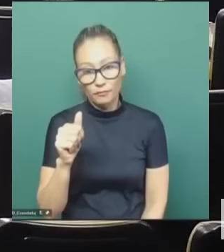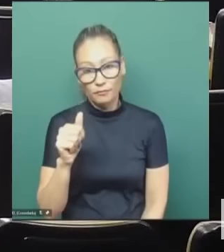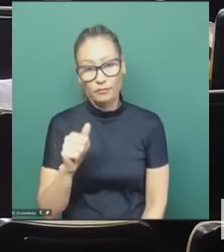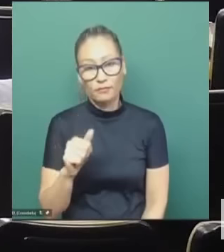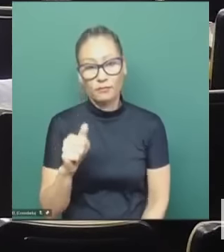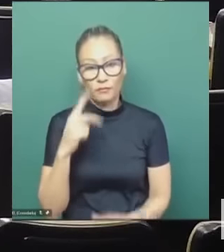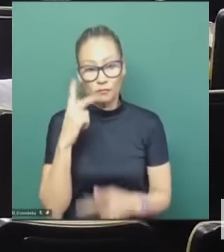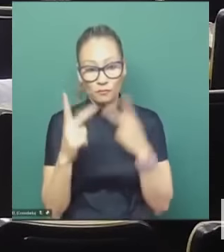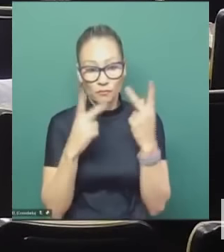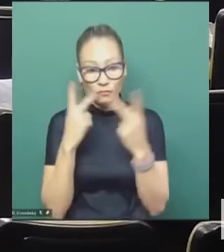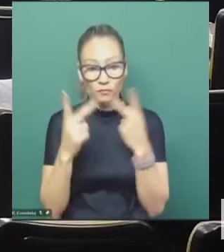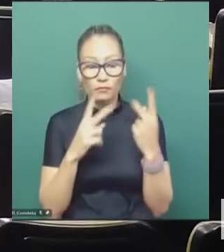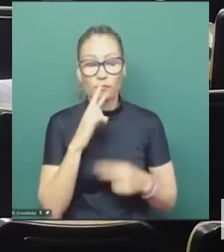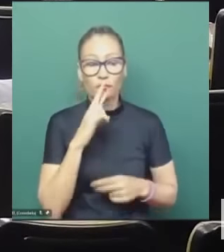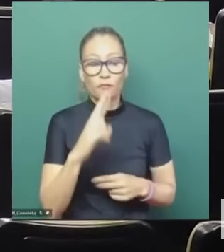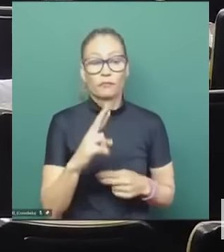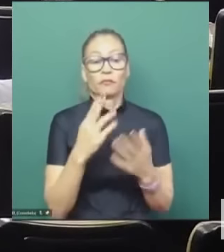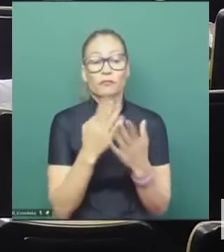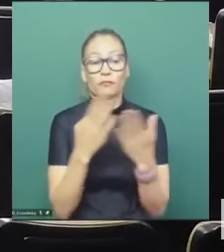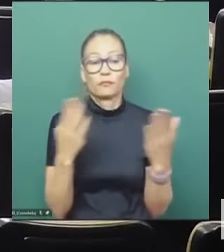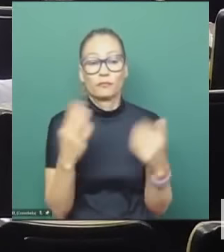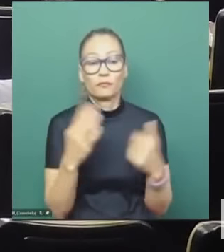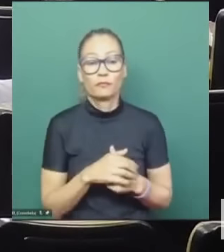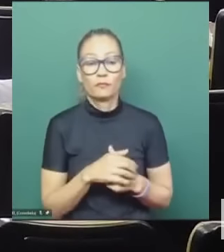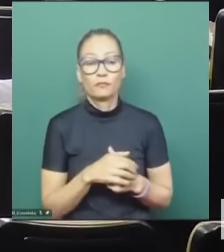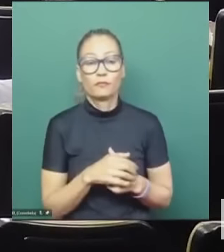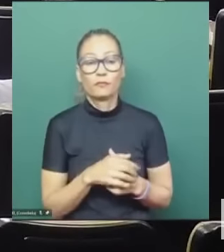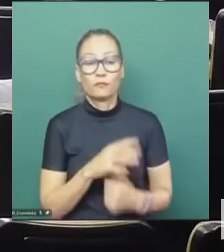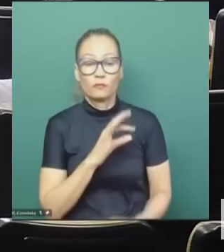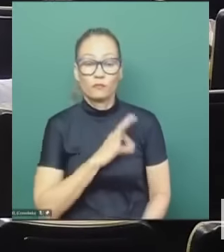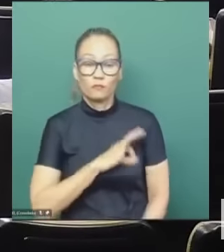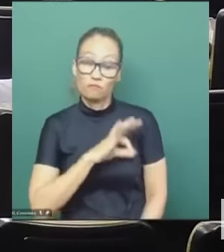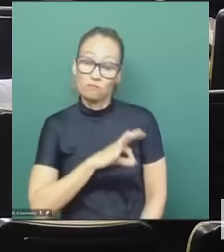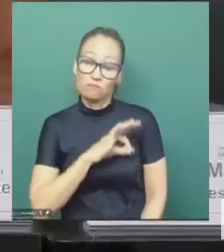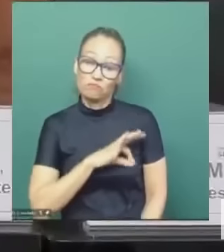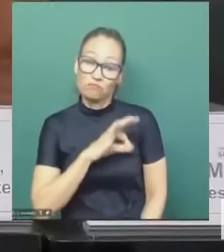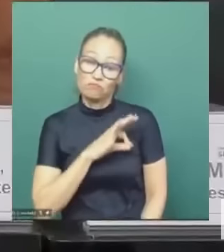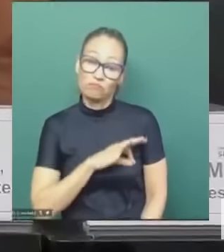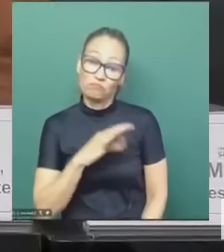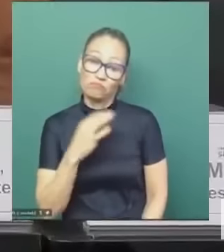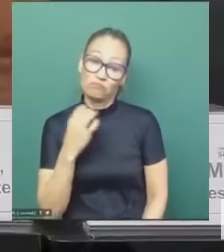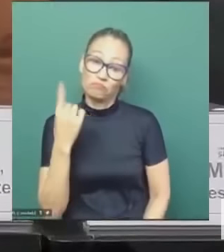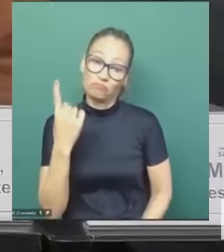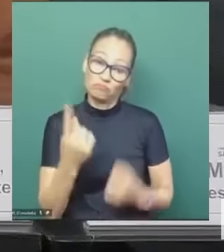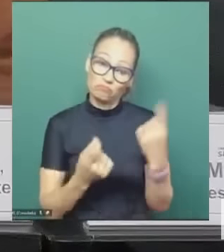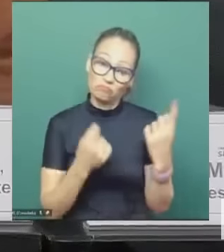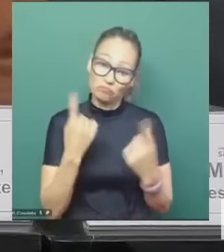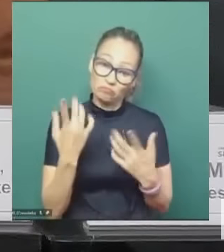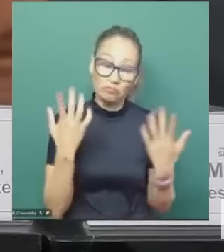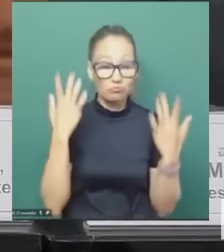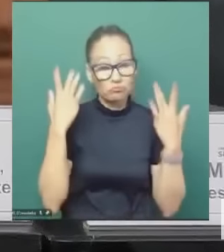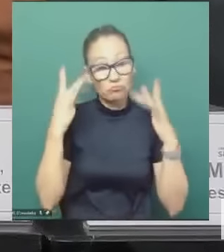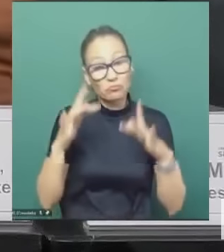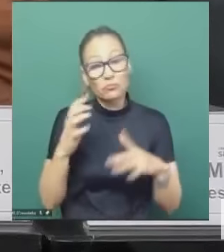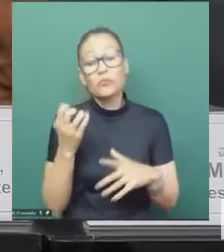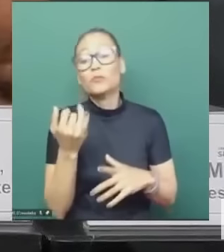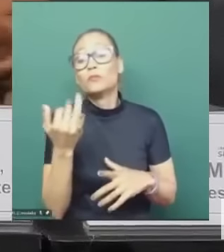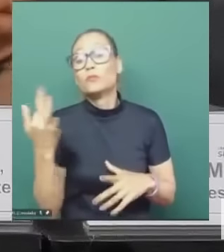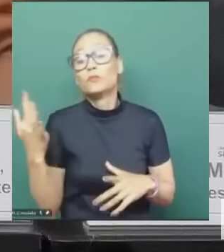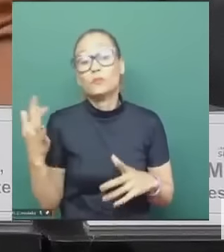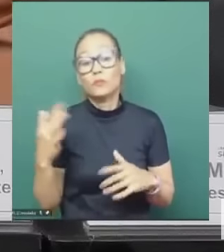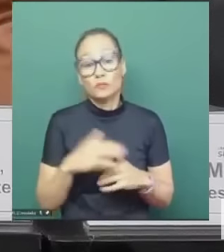respondê-la. Bom, o salário de uma diarista é volátil, uma vez que a diarista ela mesma pratica o próprio preço, mas do pouco que eu conheço, é de